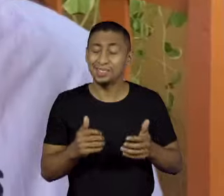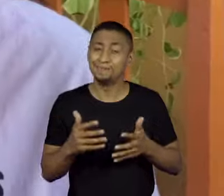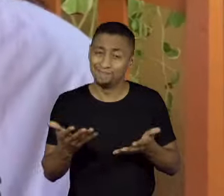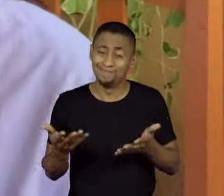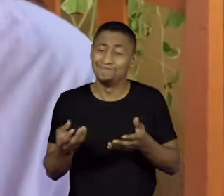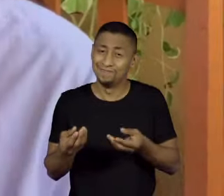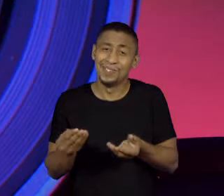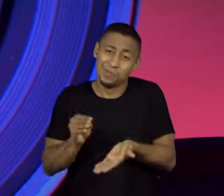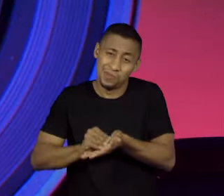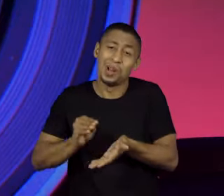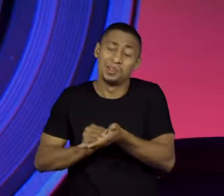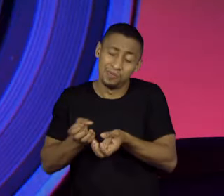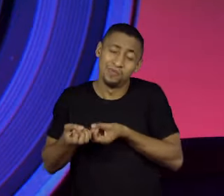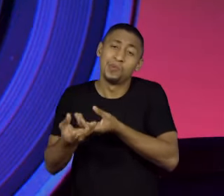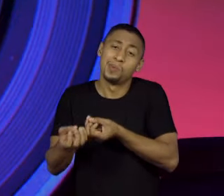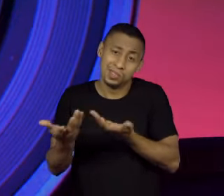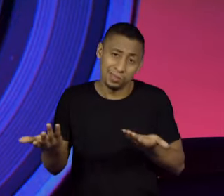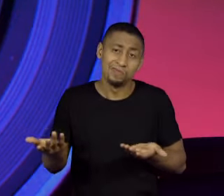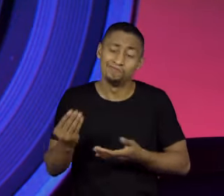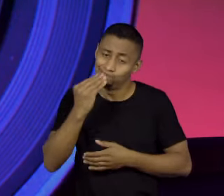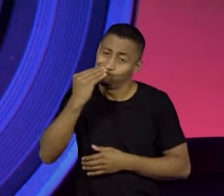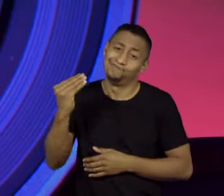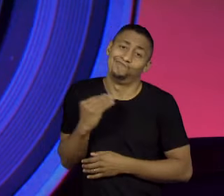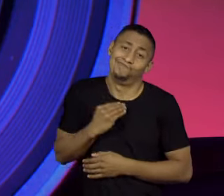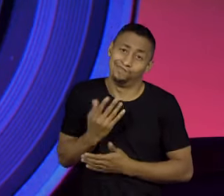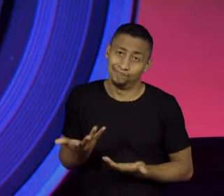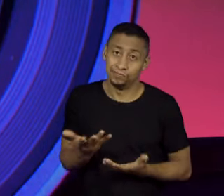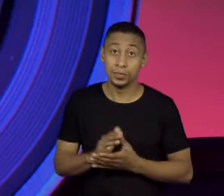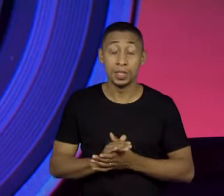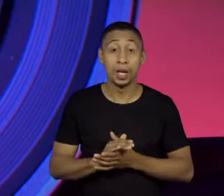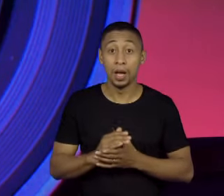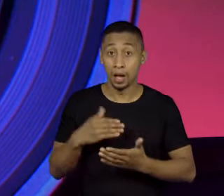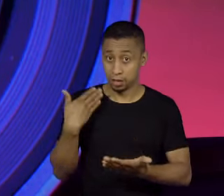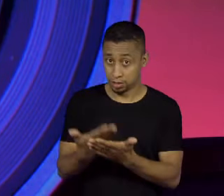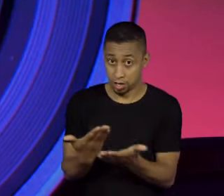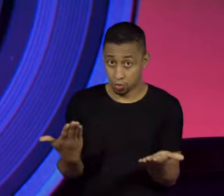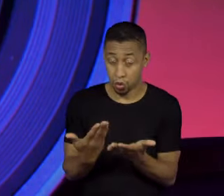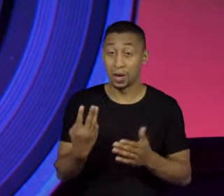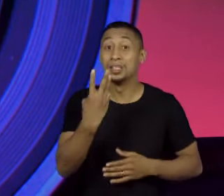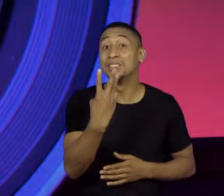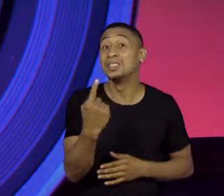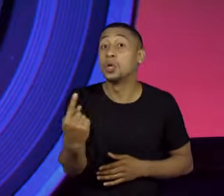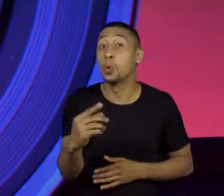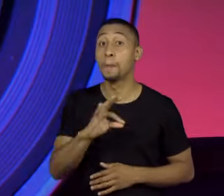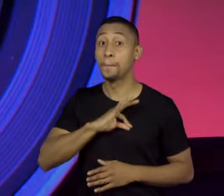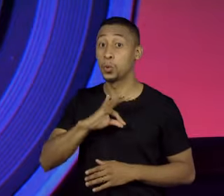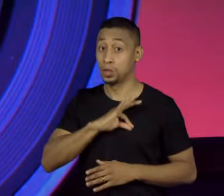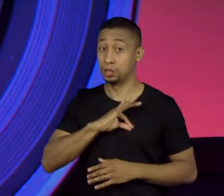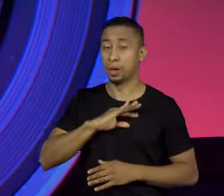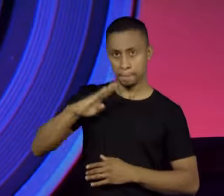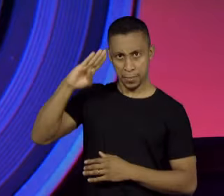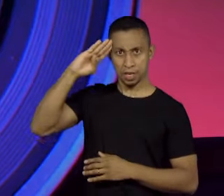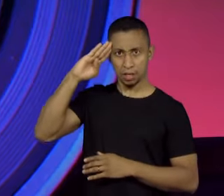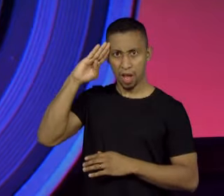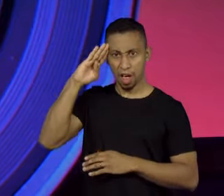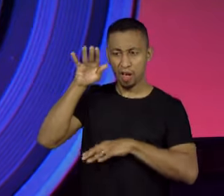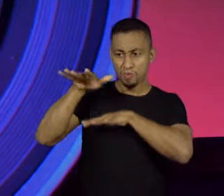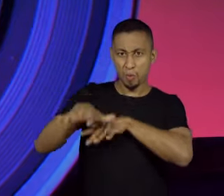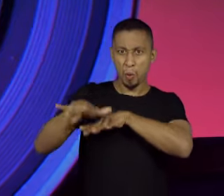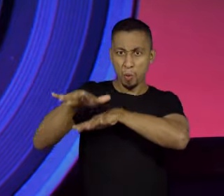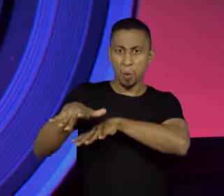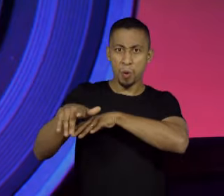raso, muito descaso. Até agora, 31 policiais militares que entraram na favela naquela noite